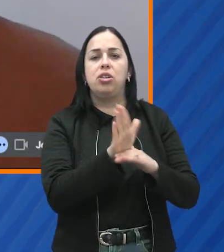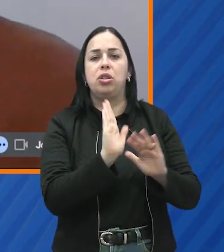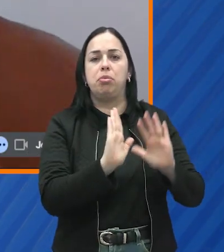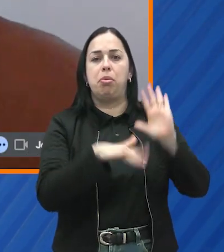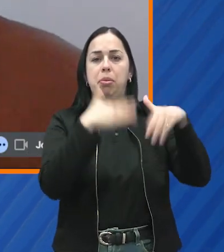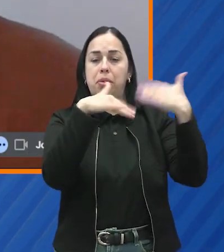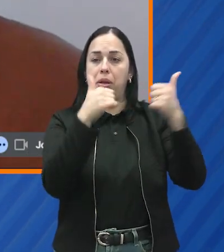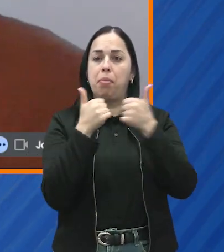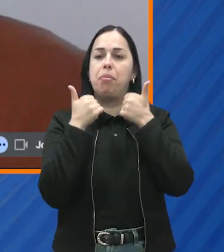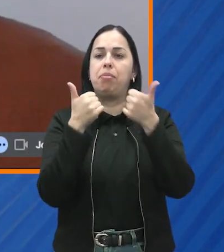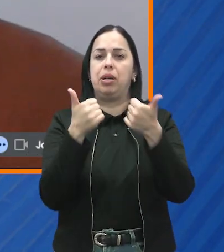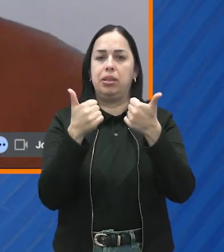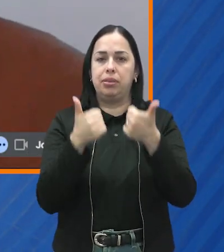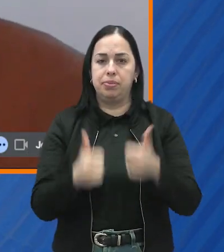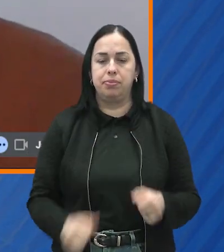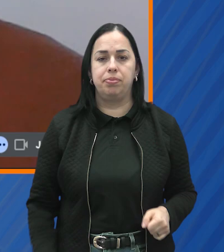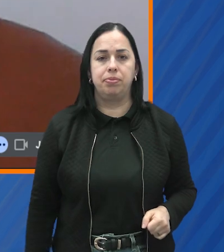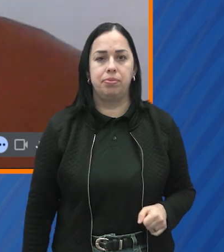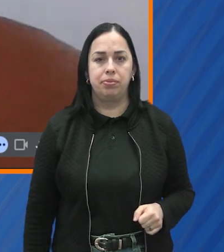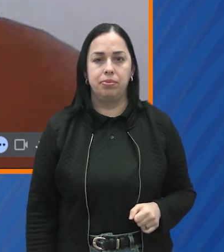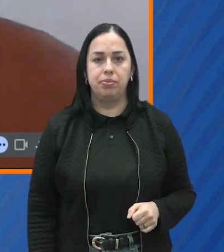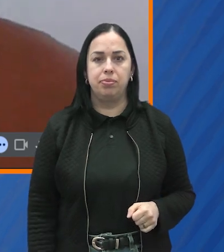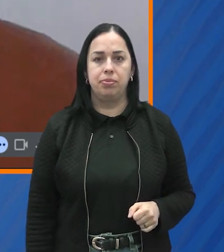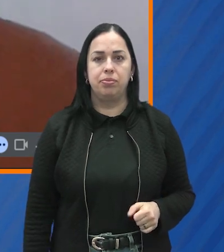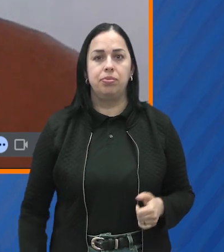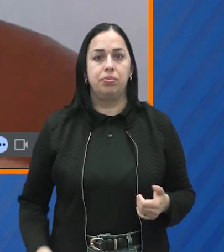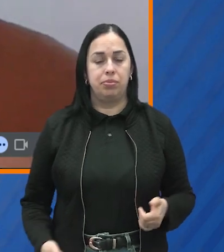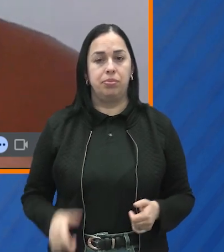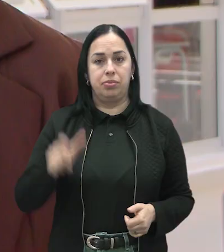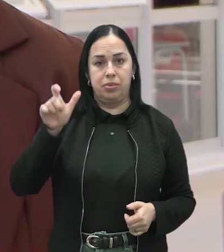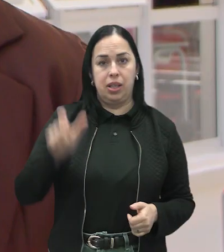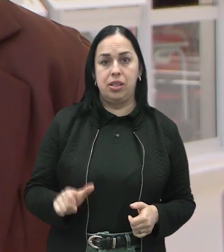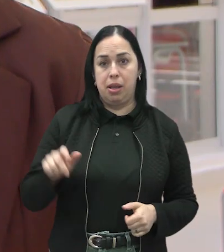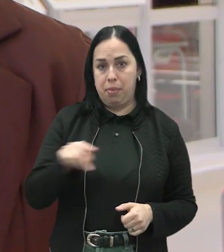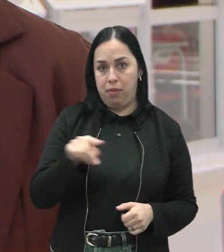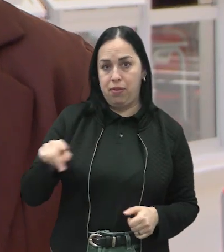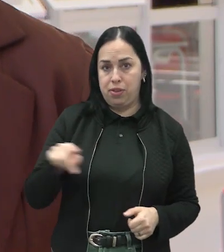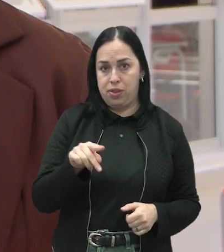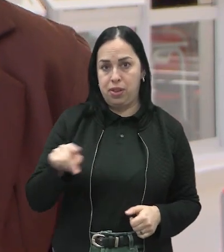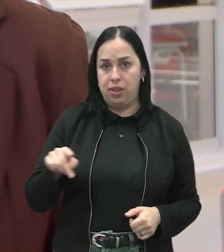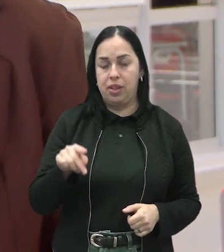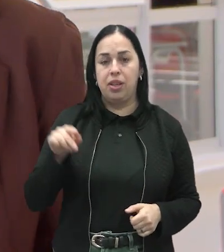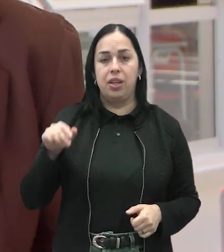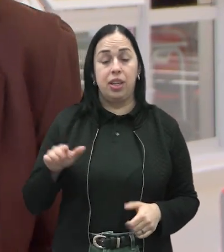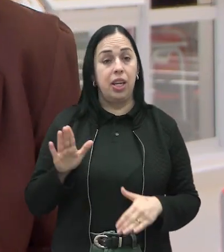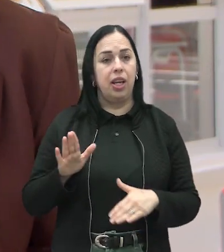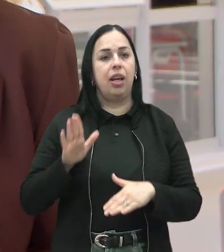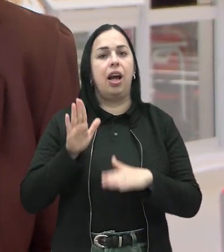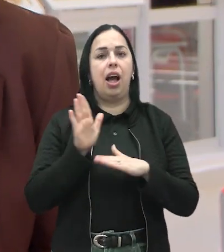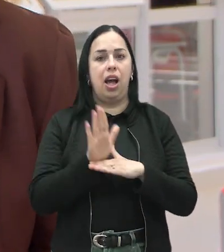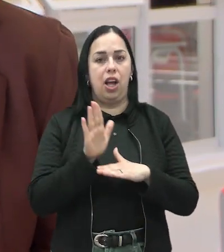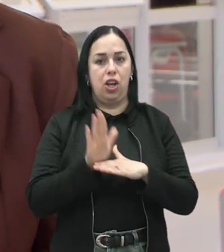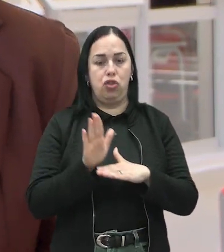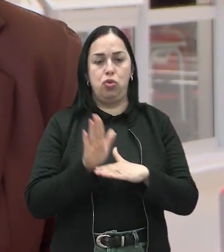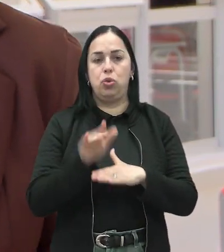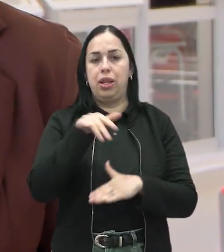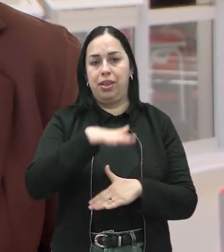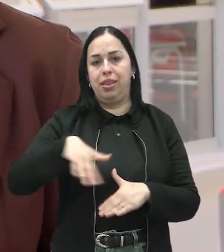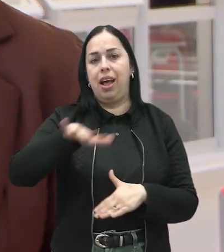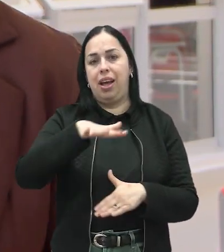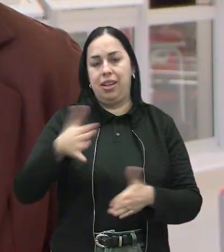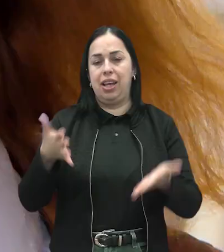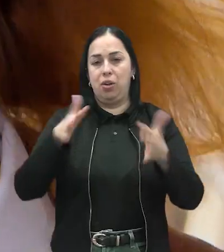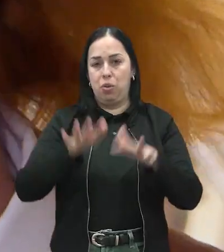esse desenvolvimento ocorra bem ao longo da vida da criança. Segundo essa professora, que é facilitadora de